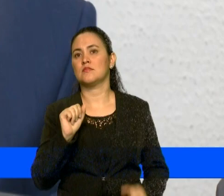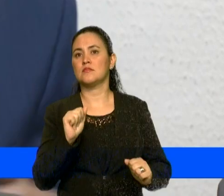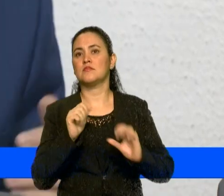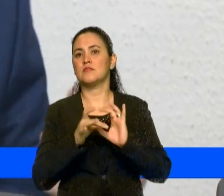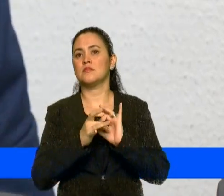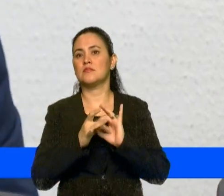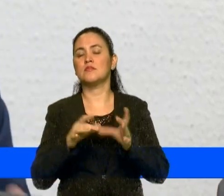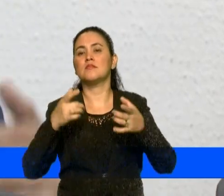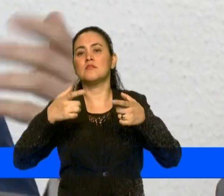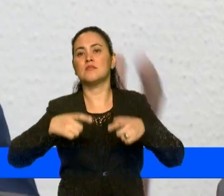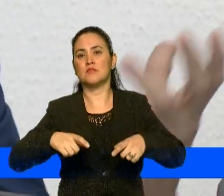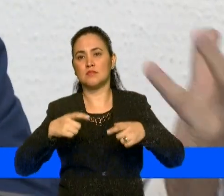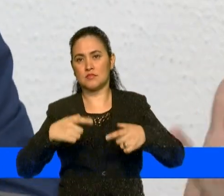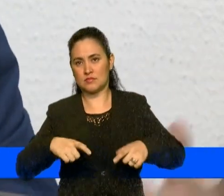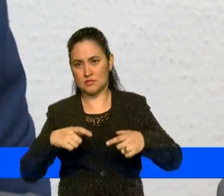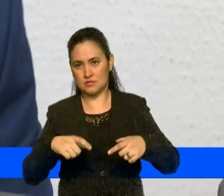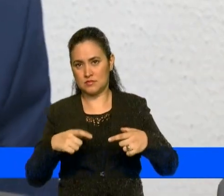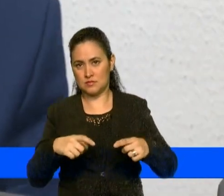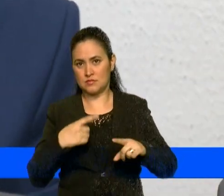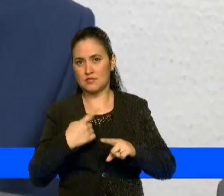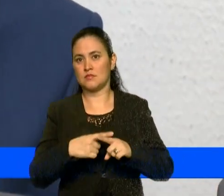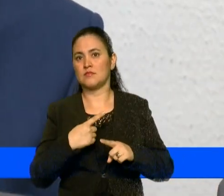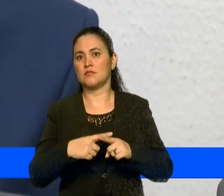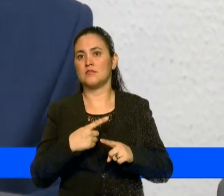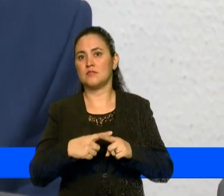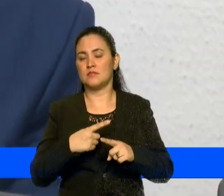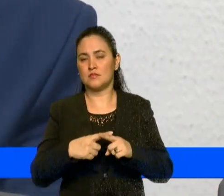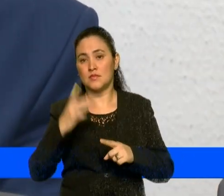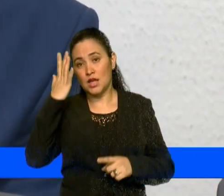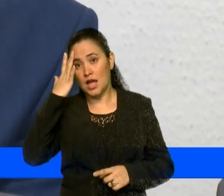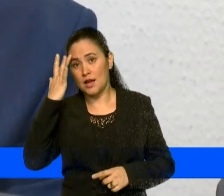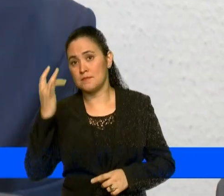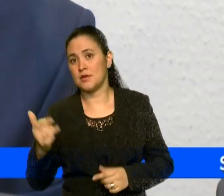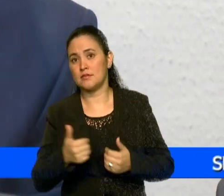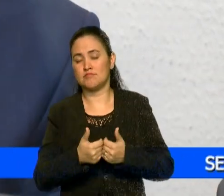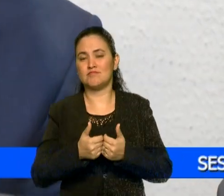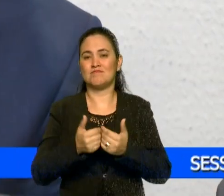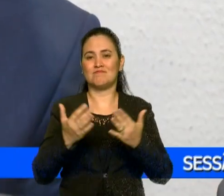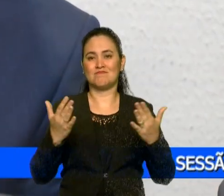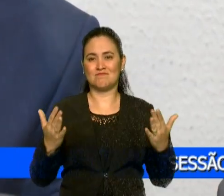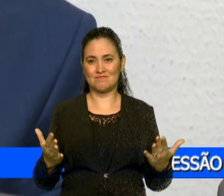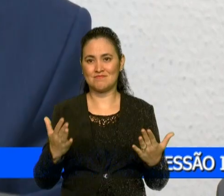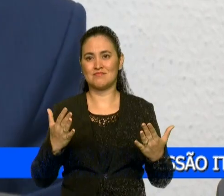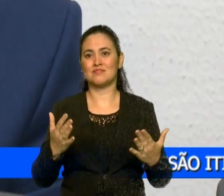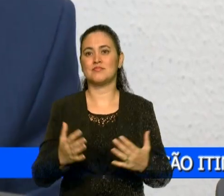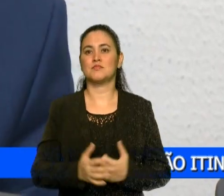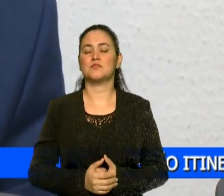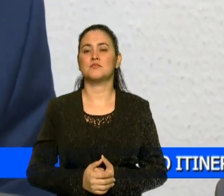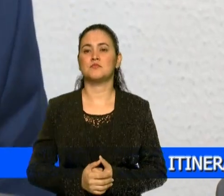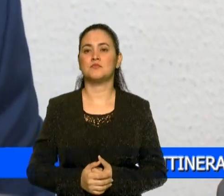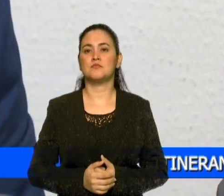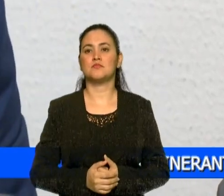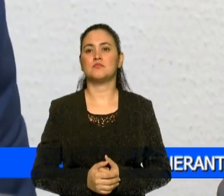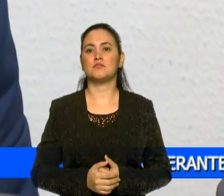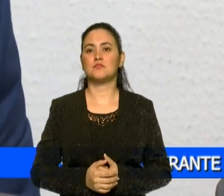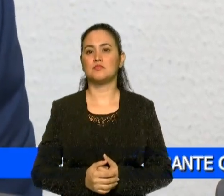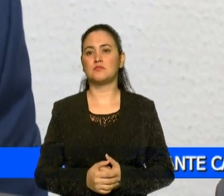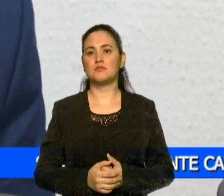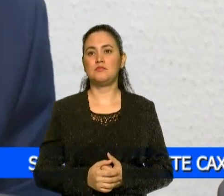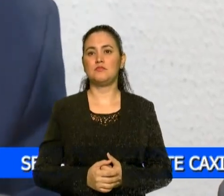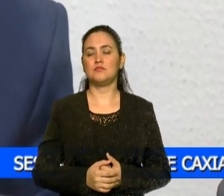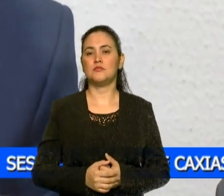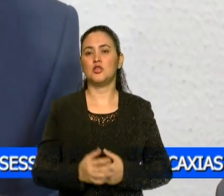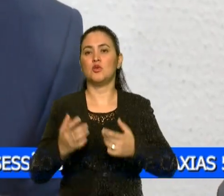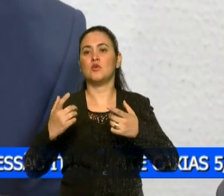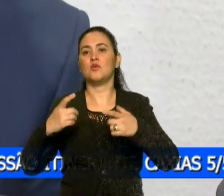aqui, pelo fato de uma grande inauguração que vamos fazer amanhã, de ceder o espaço que seria na cidade de Bacabal, trazer para a cidade